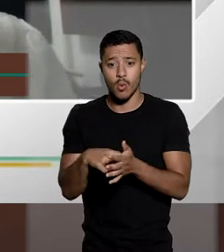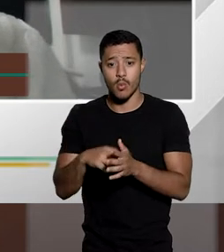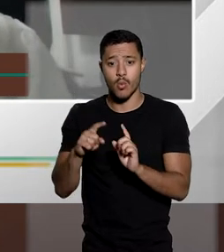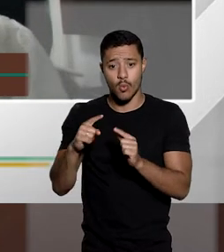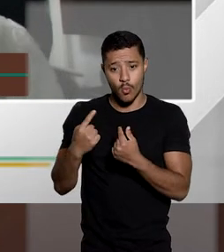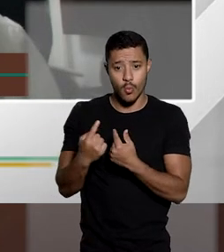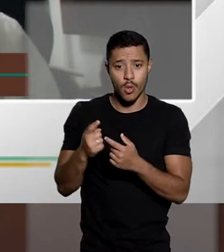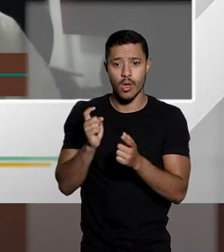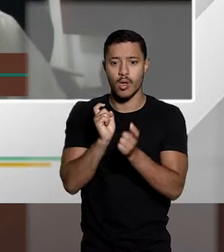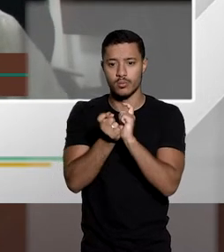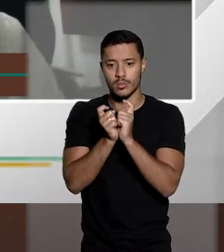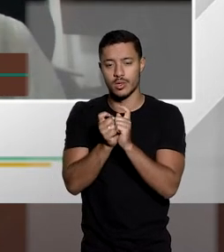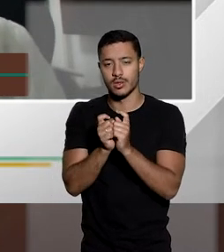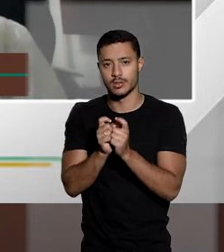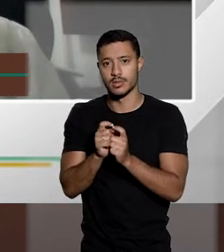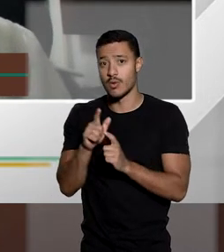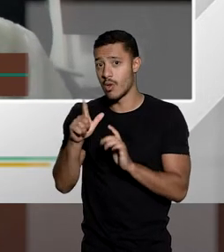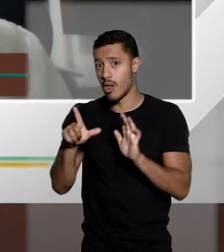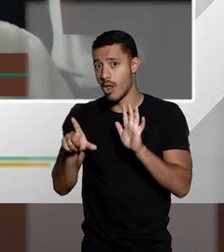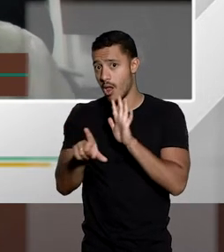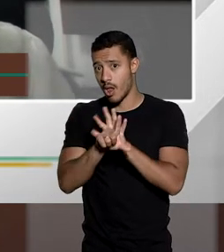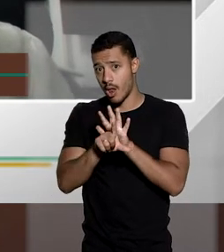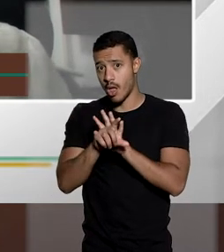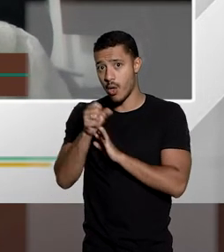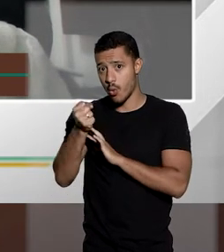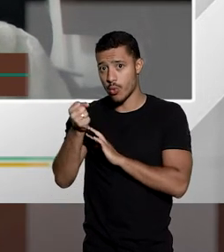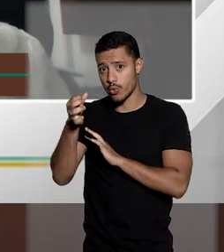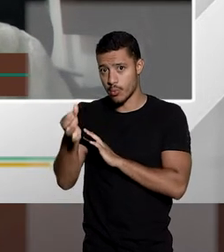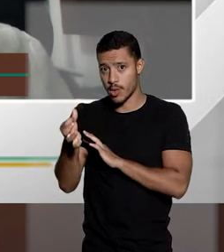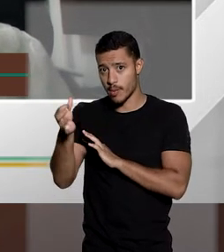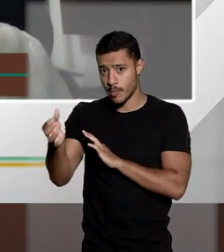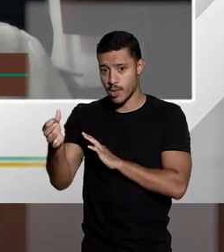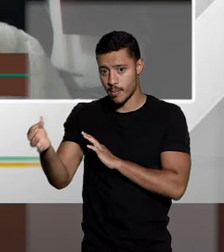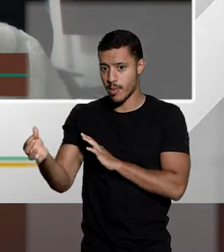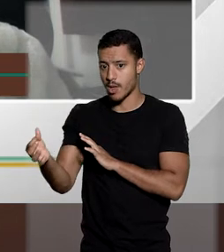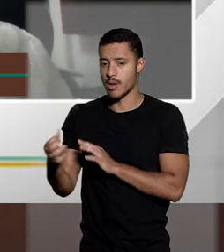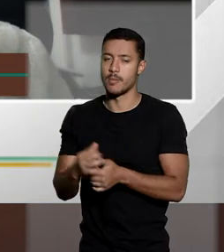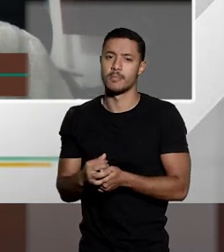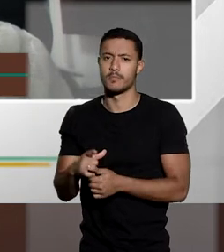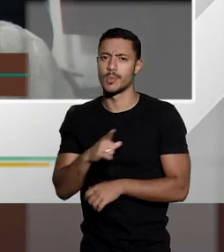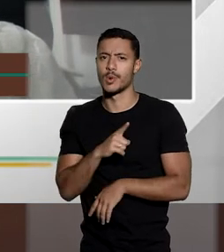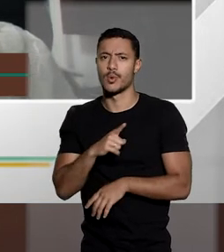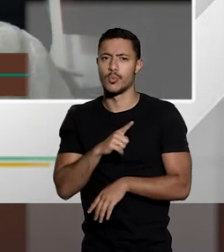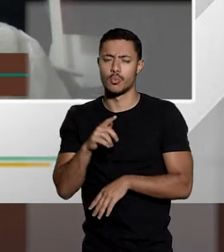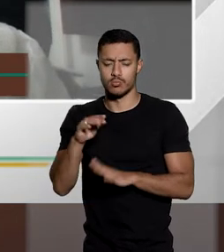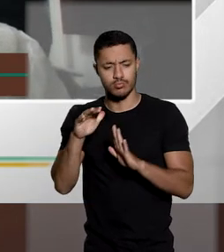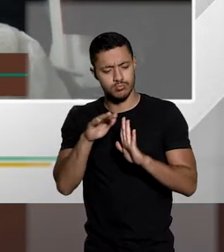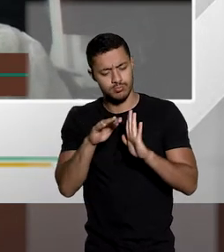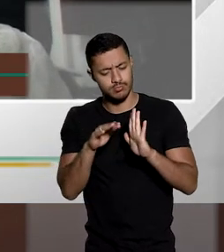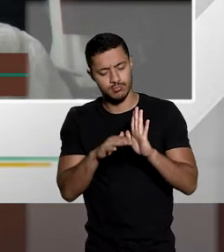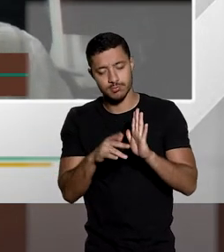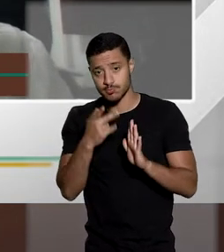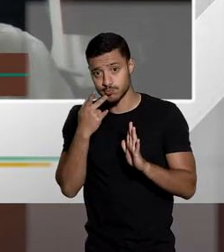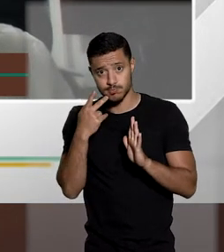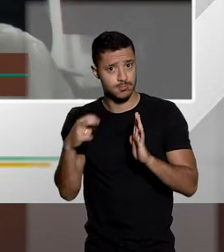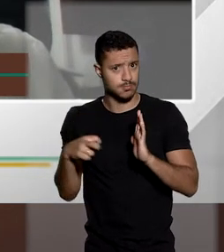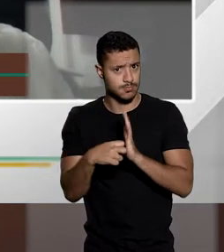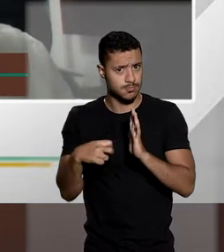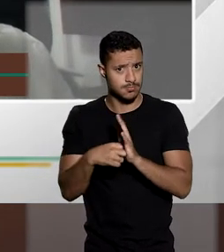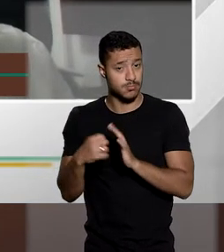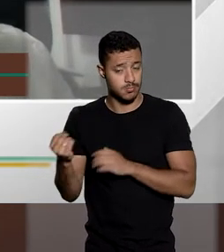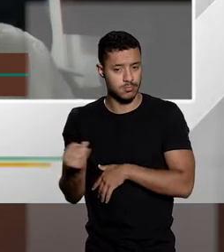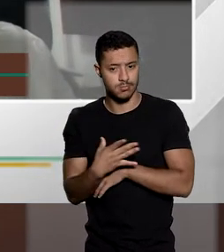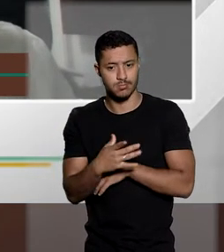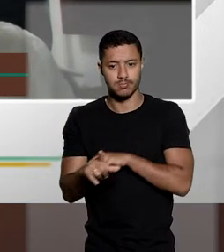a administração pública. A Lei 8666, ela tinha um capítulo definindo os crimes. E a